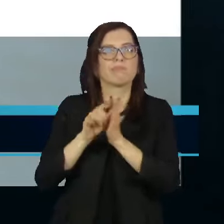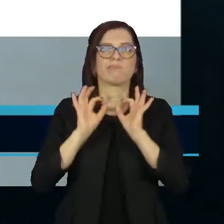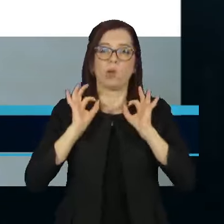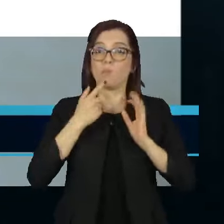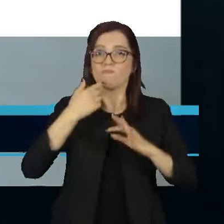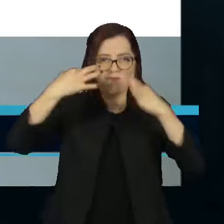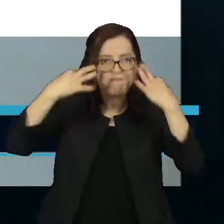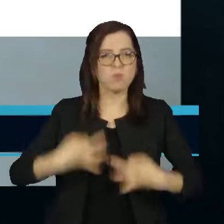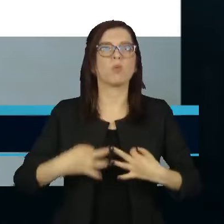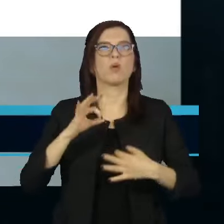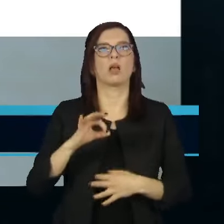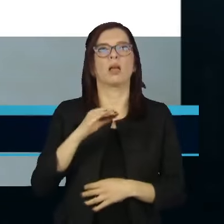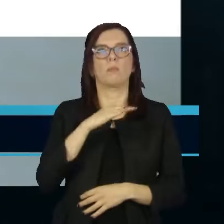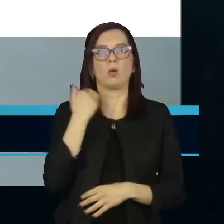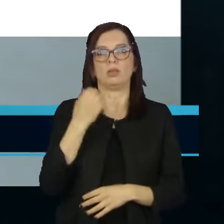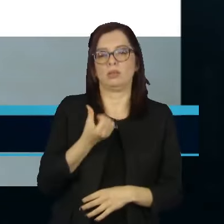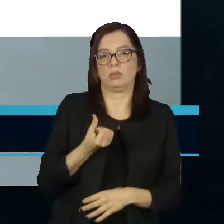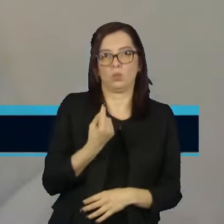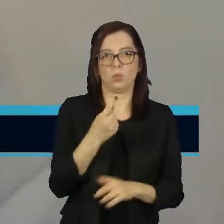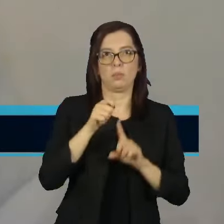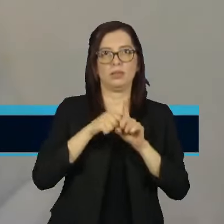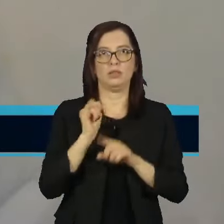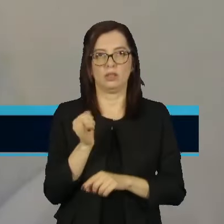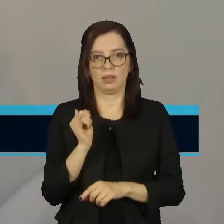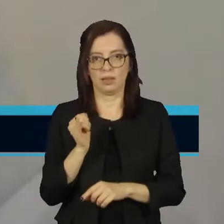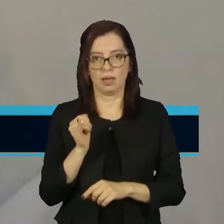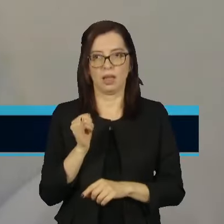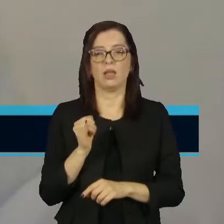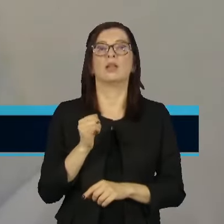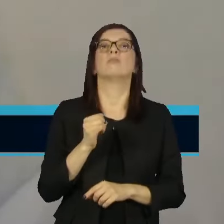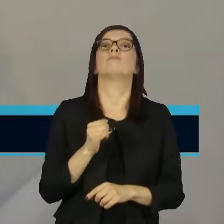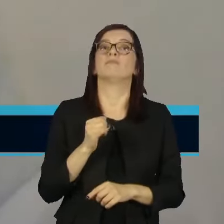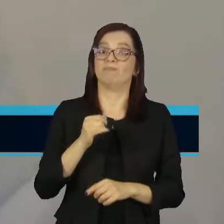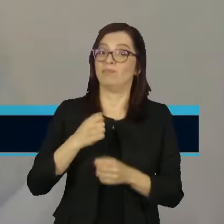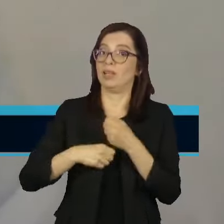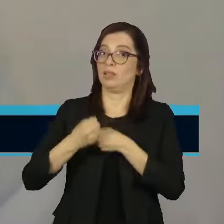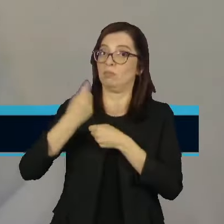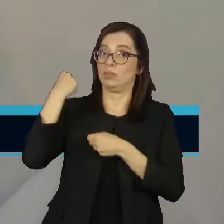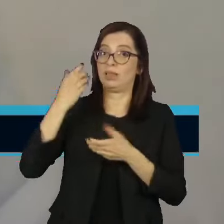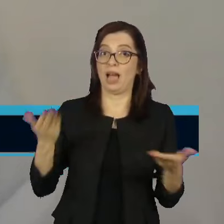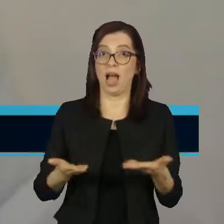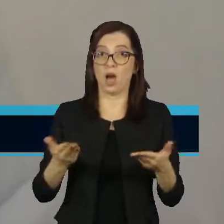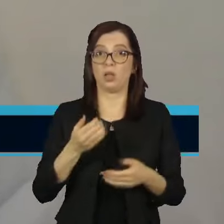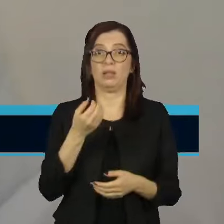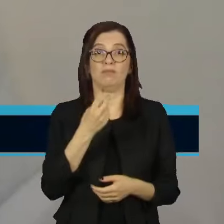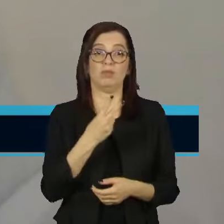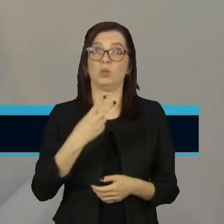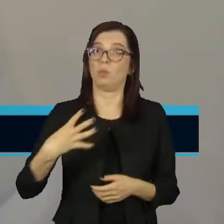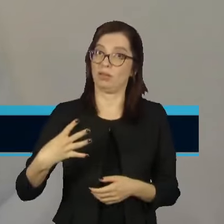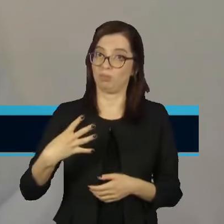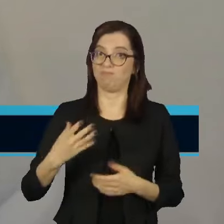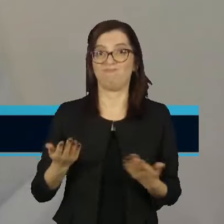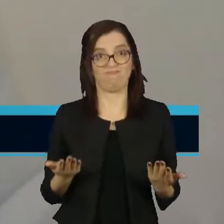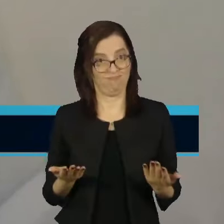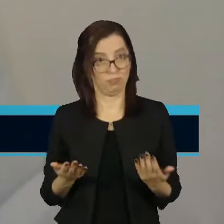de 2023 para 24. O Brasil está vivendo, na verdade, o pior ano